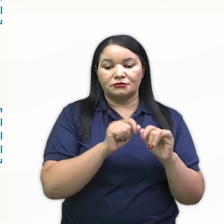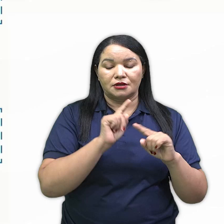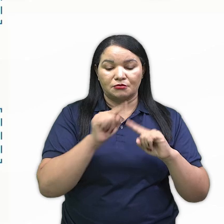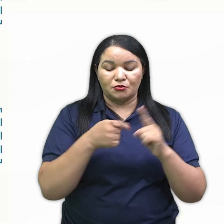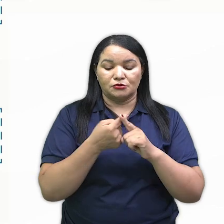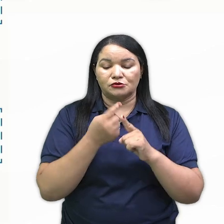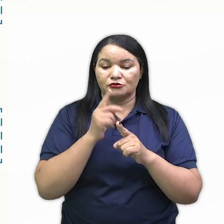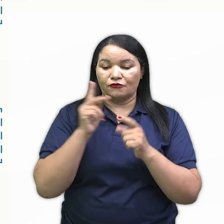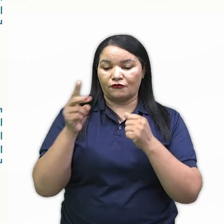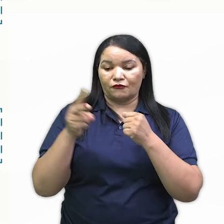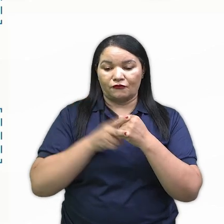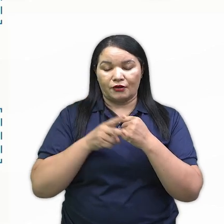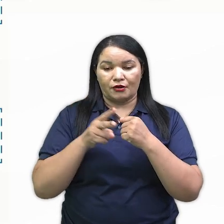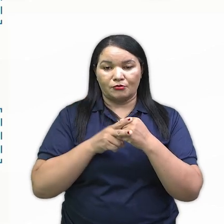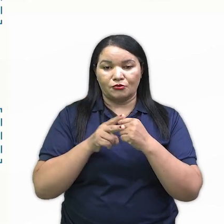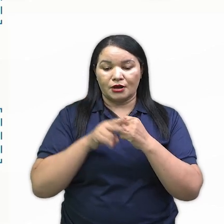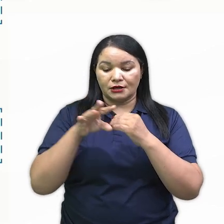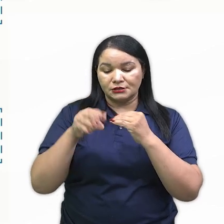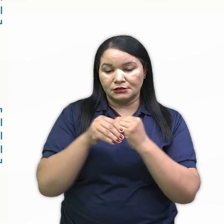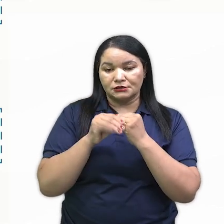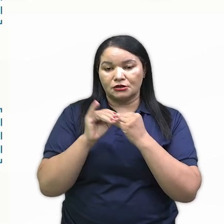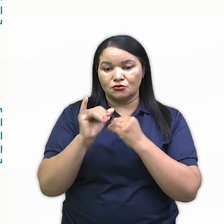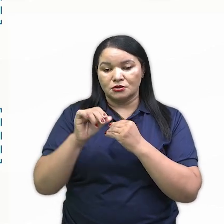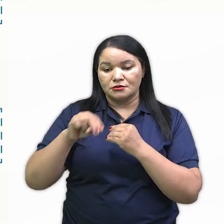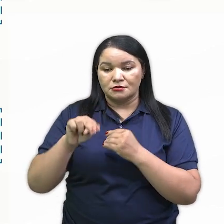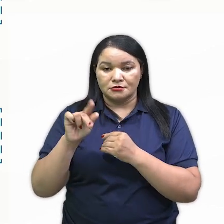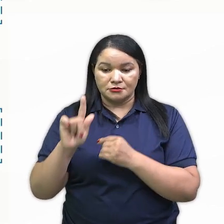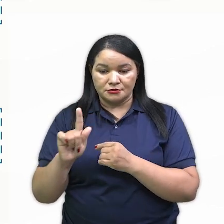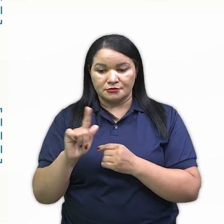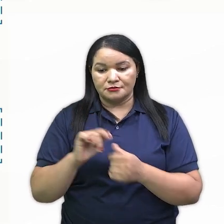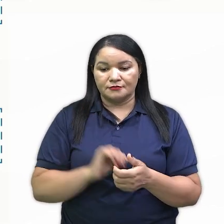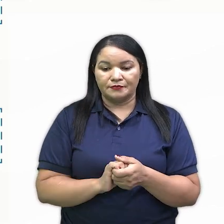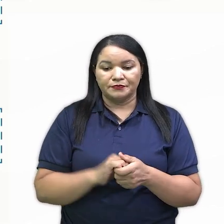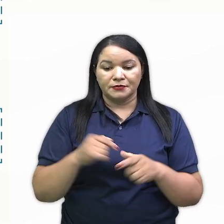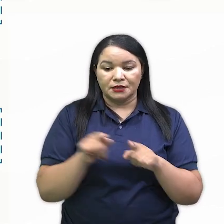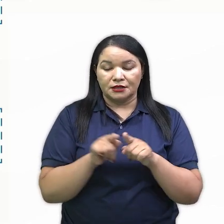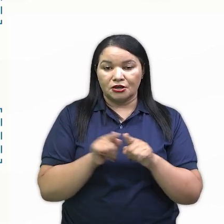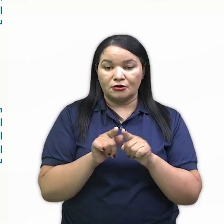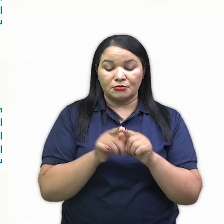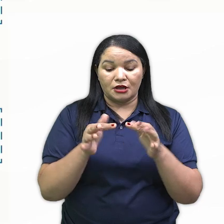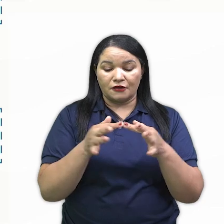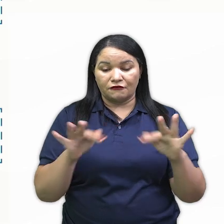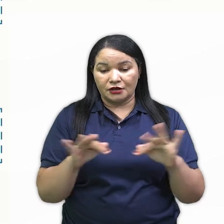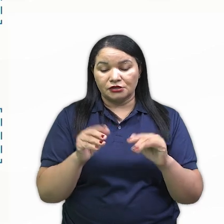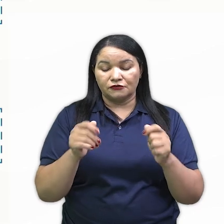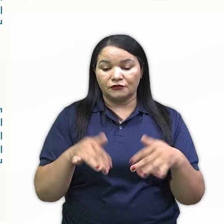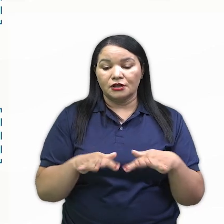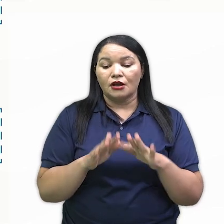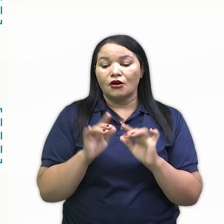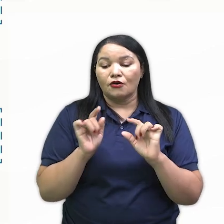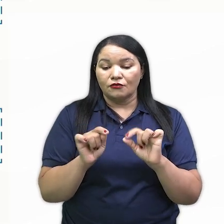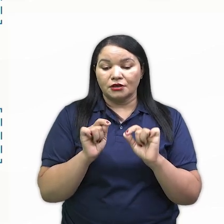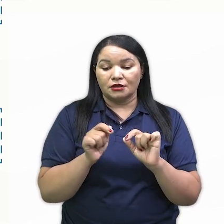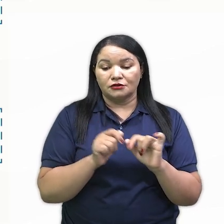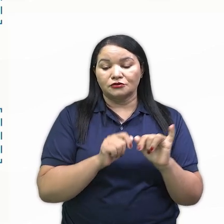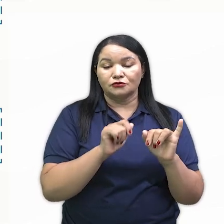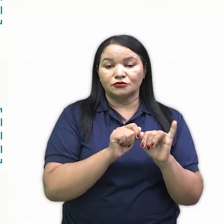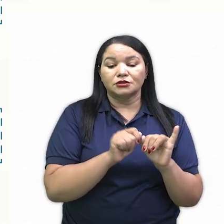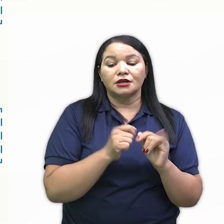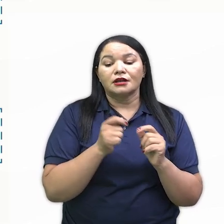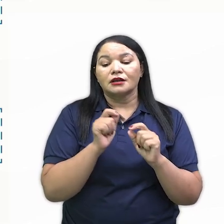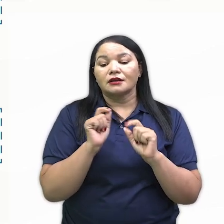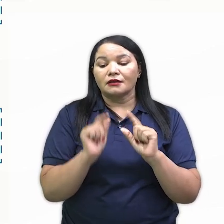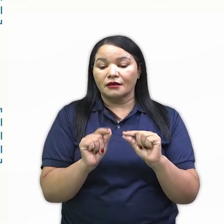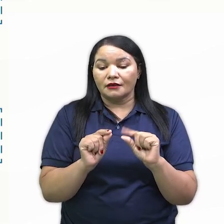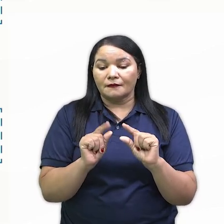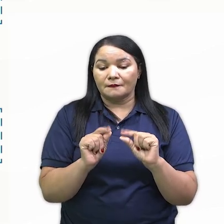ing, ok? Aqui a segunda, essa última frase, qual é o sujeito? Olhem aí nas palavrinhas.